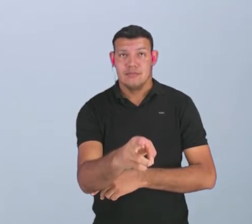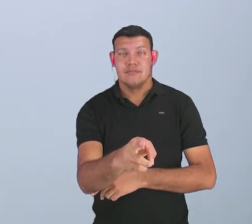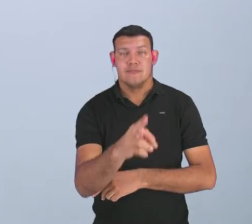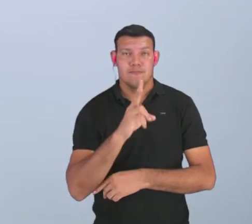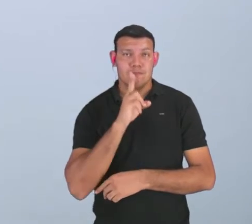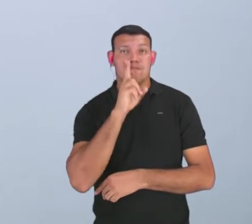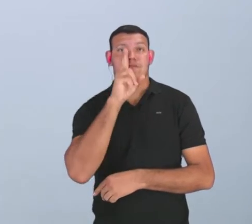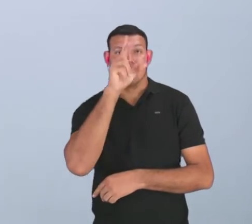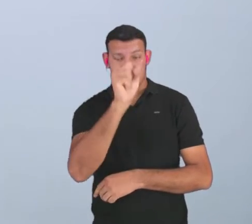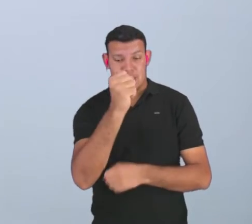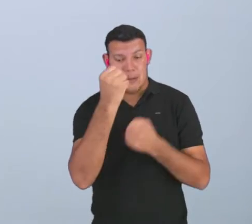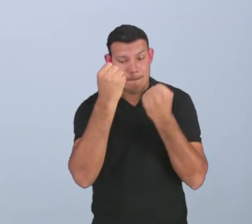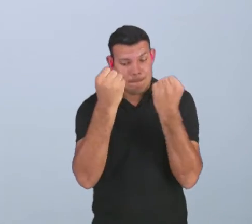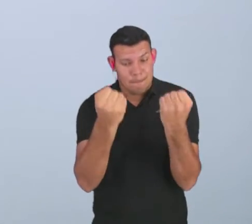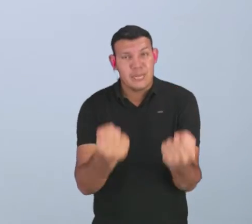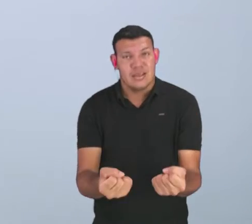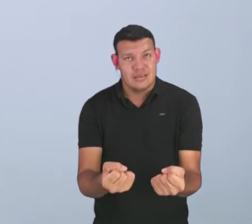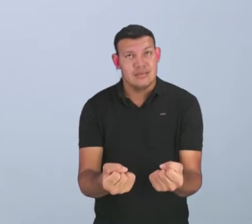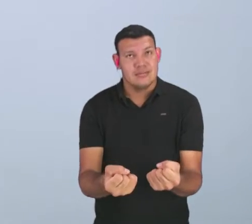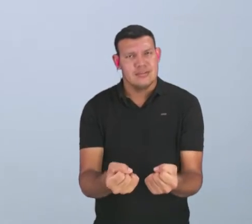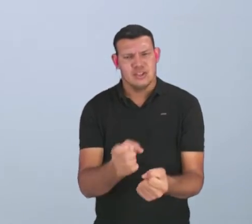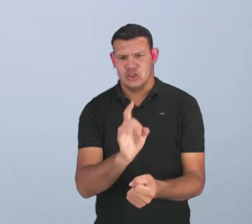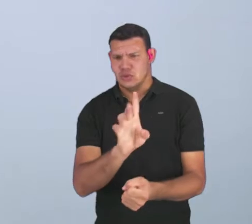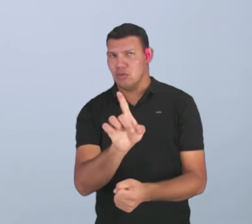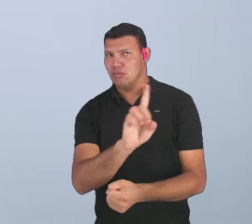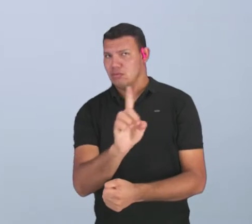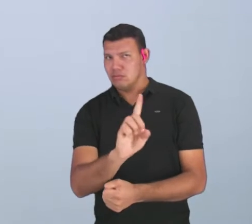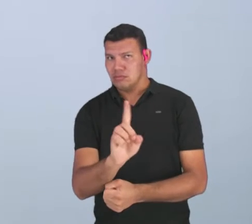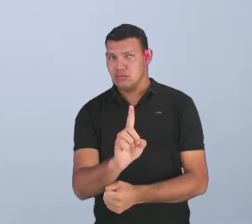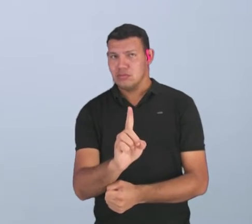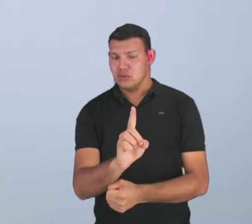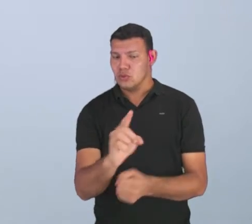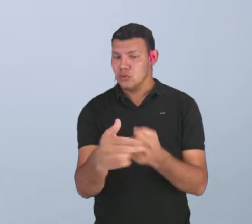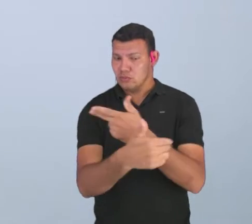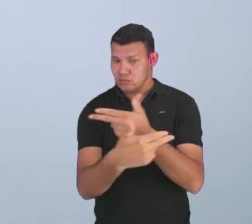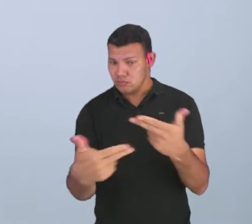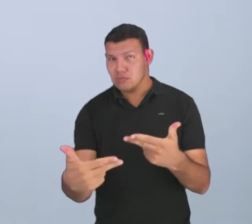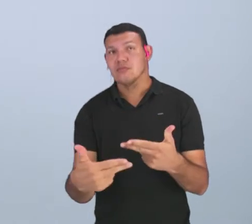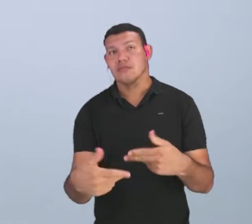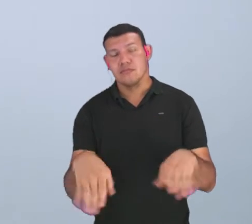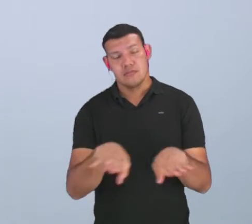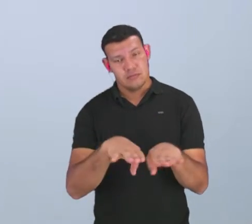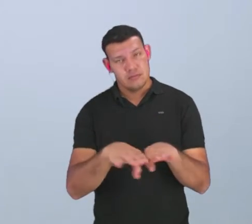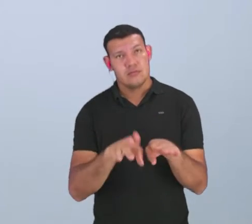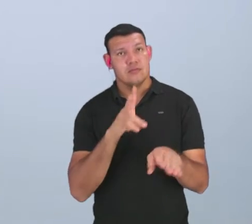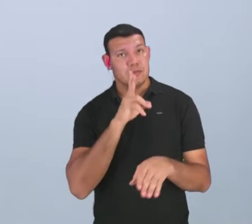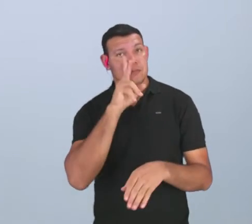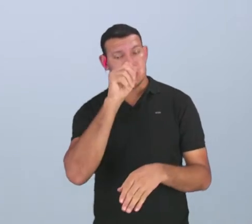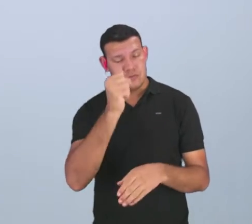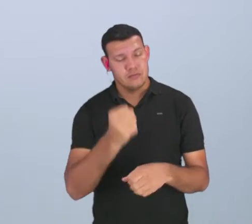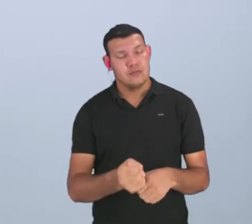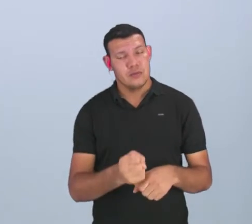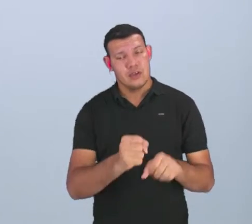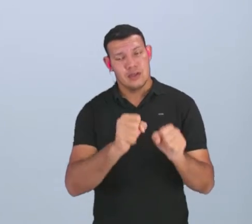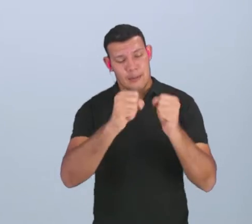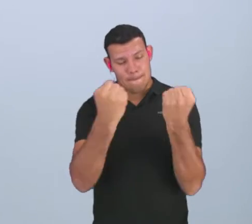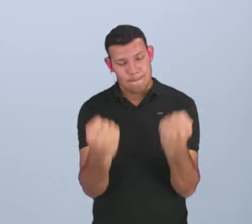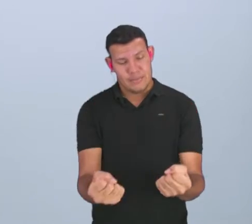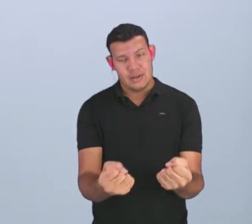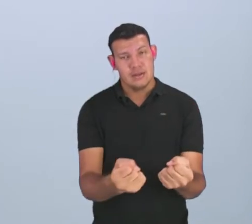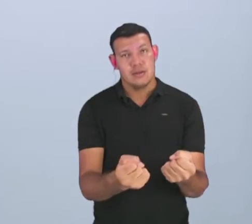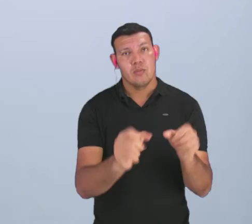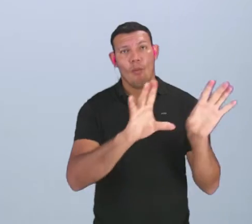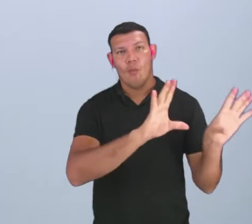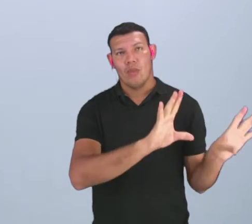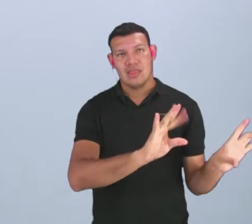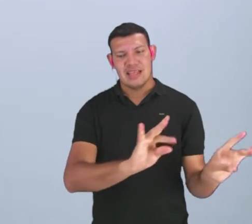da força-peso, mas não só da força-peso desse objeto total, mas é da força-peso do líquido que foi deslocado. E